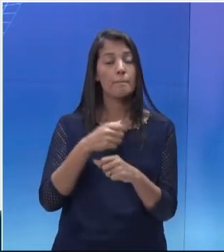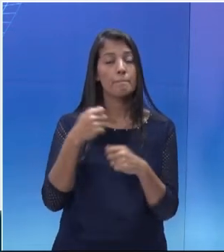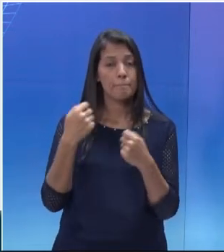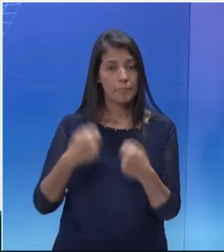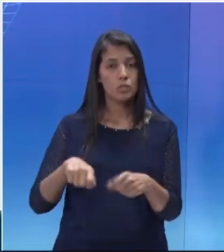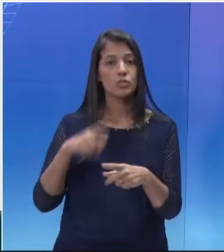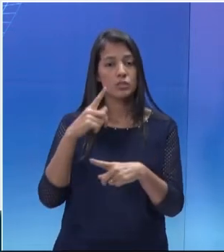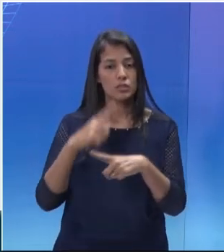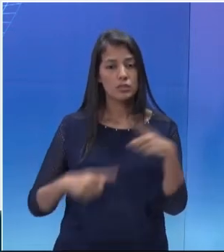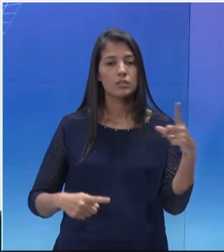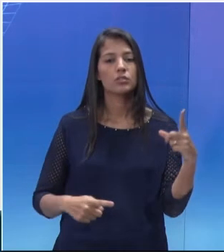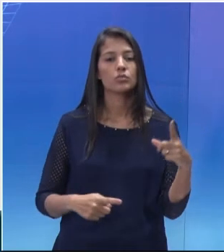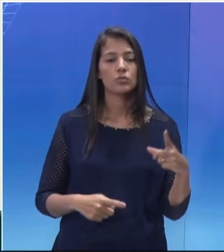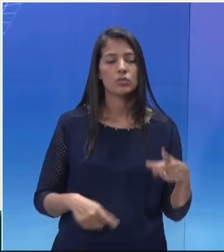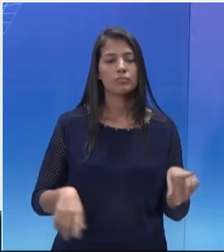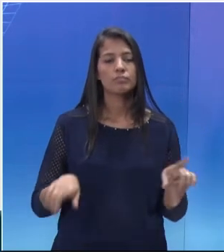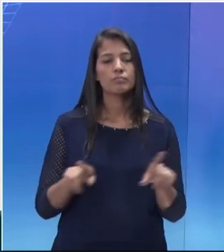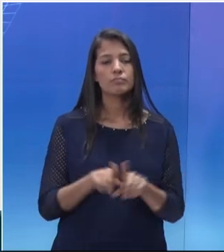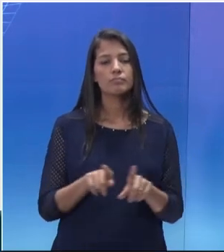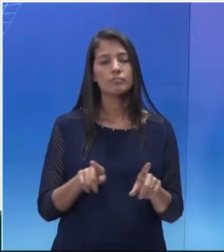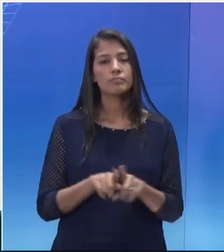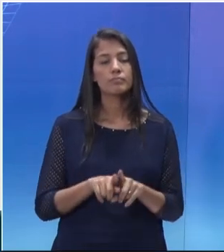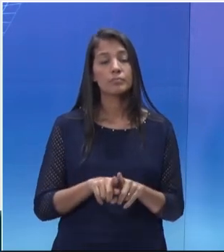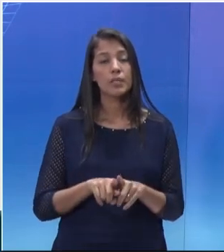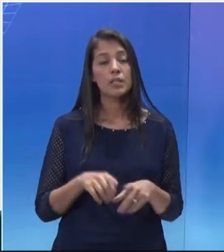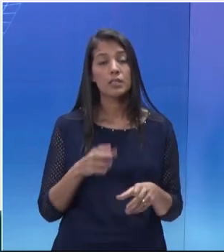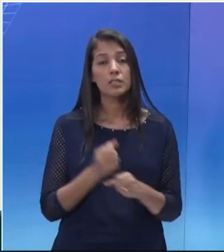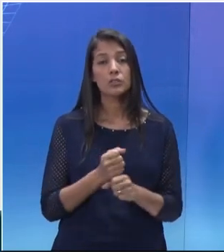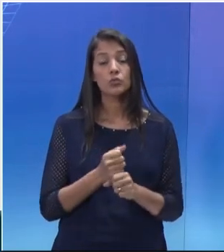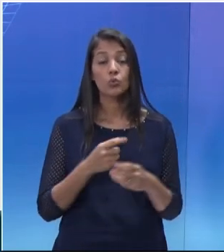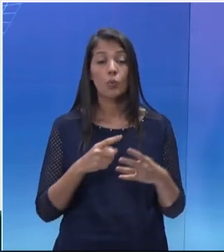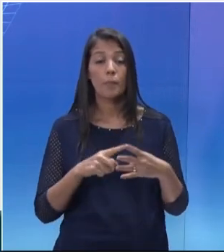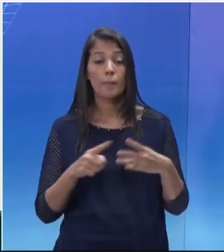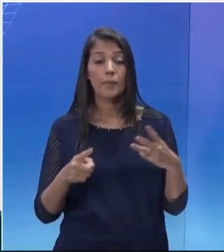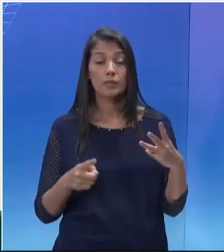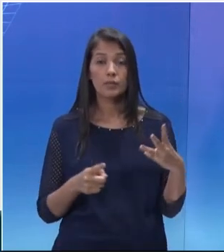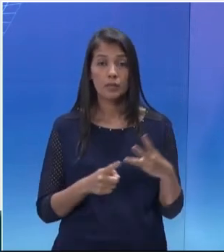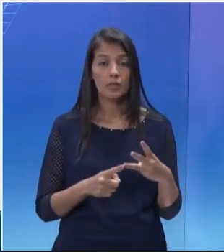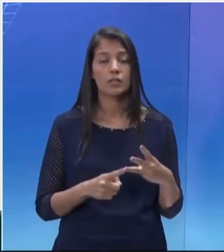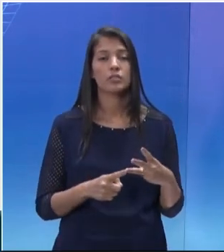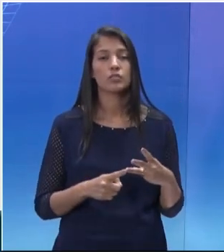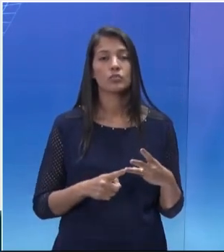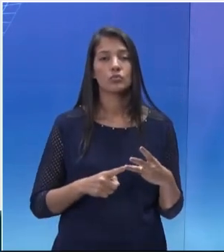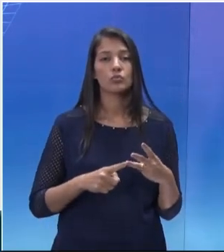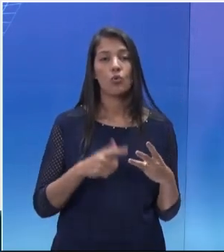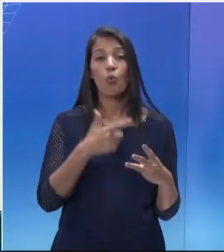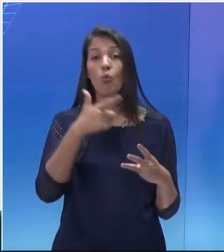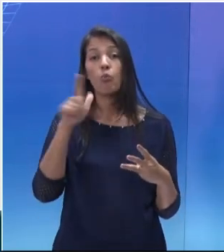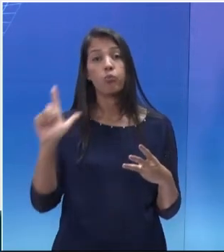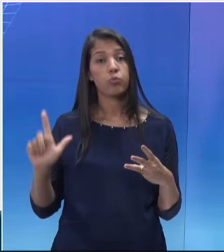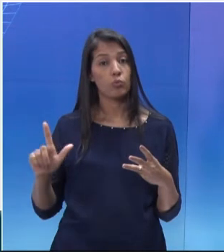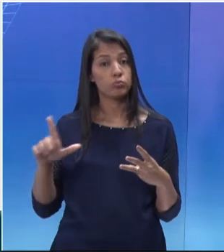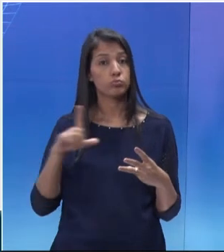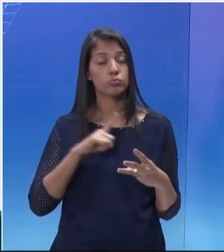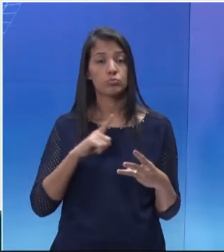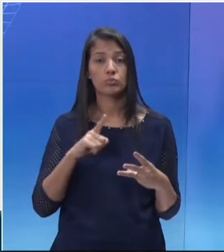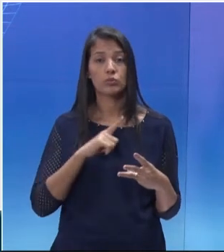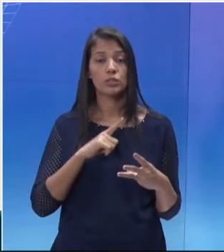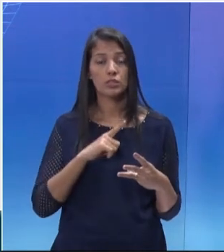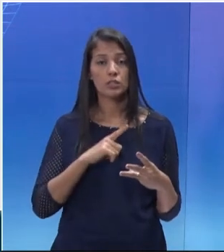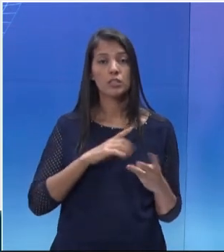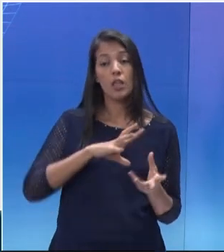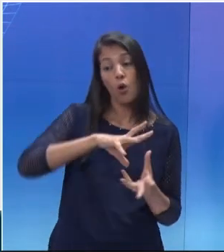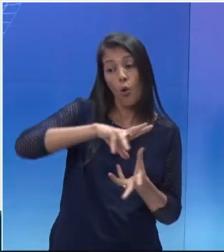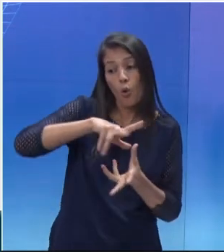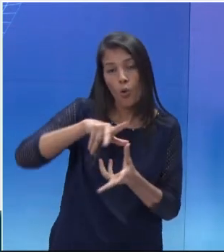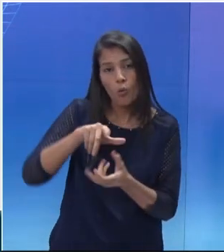na equação 2 e 3, e do mesmo modo acontece com os 2 elétrons, na equação 3 e 4. Tudo